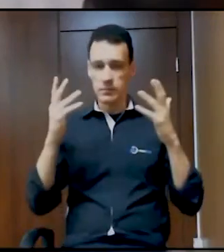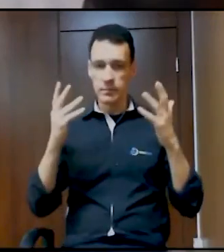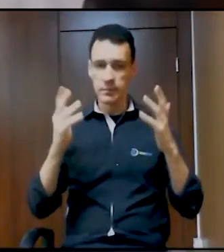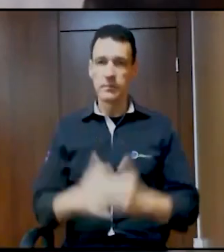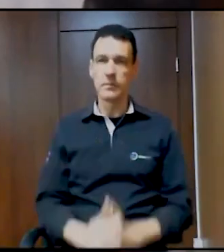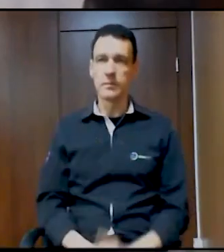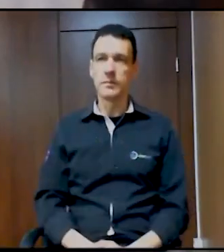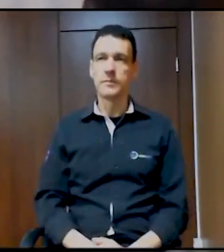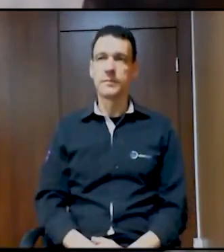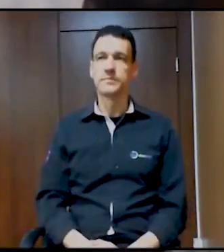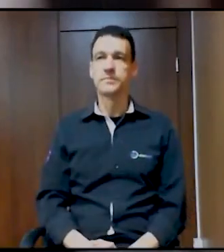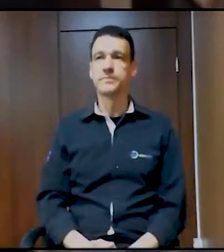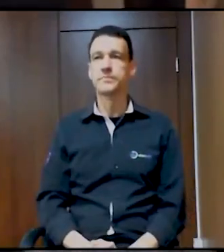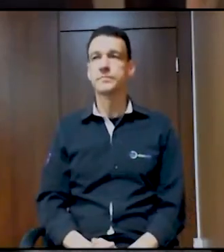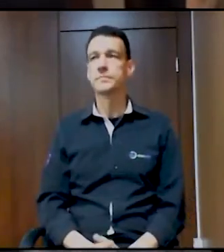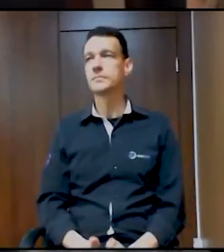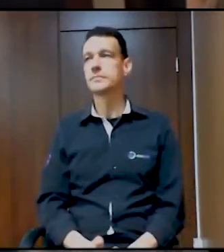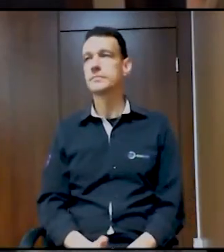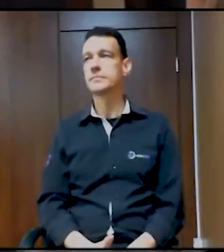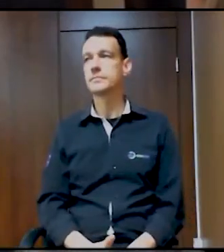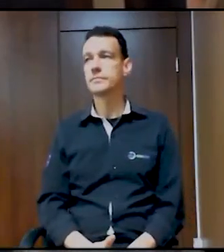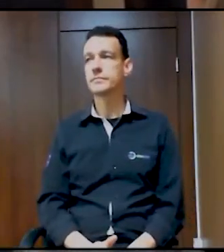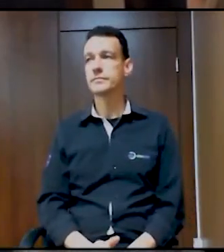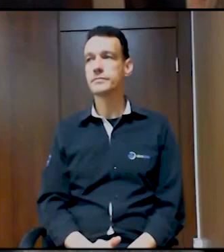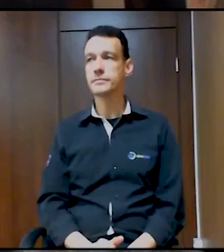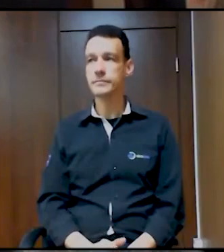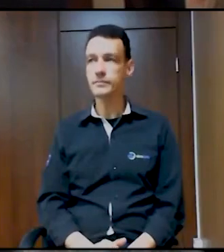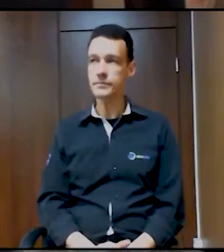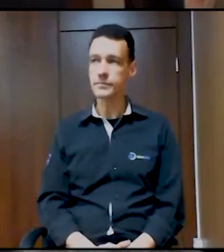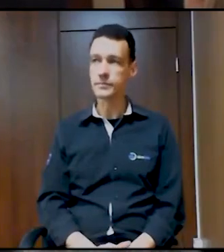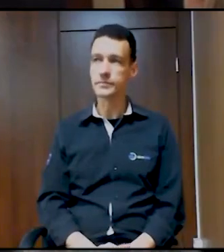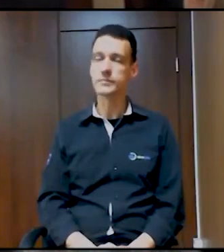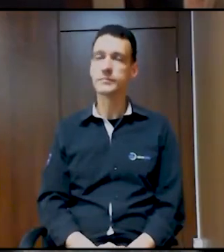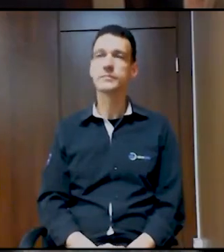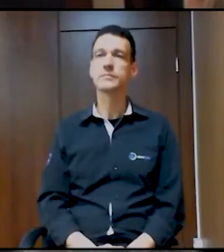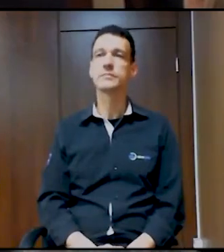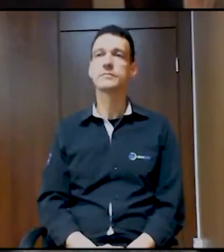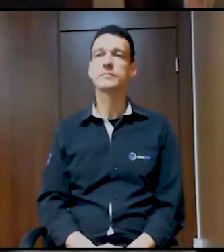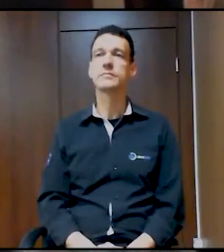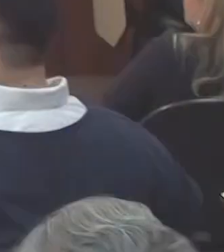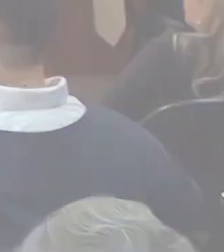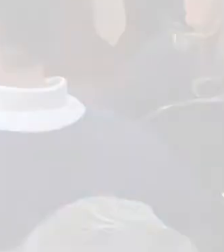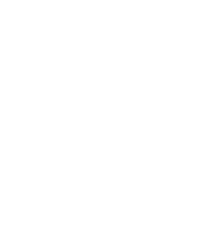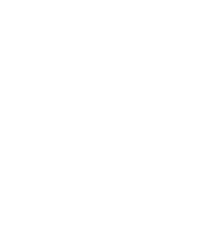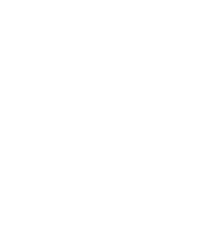O próximo inscrito é o Índia